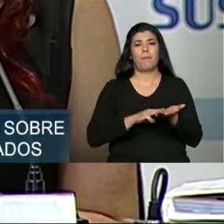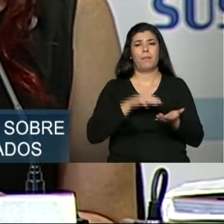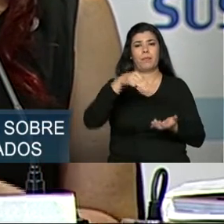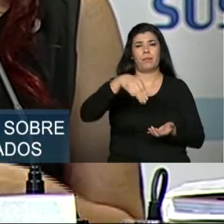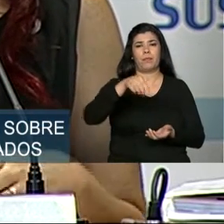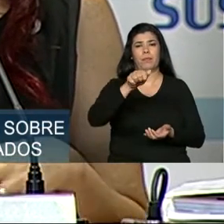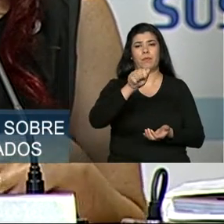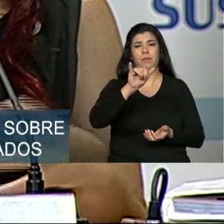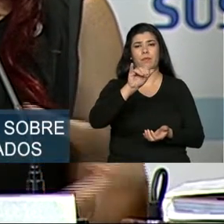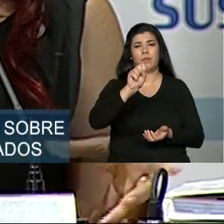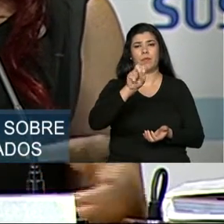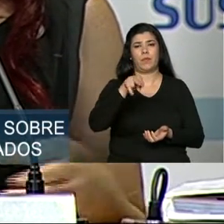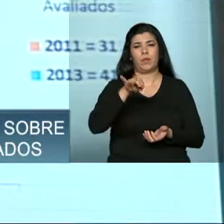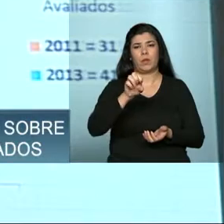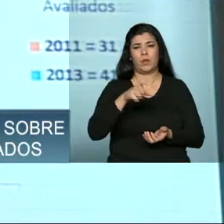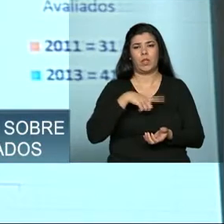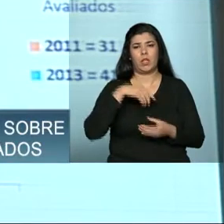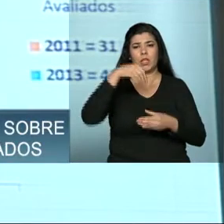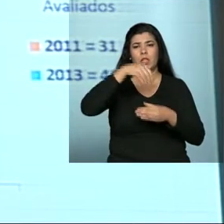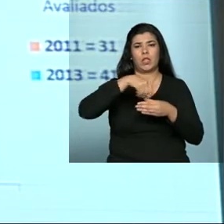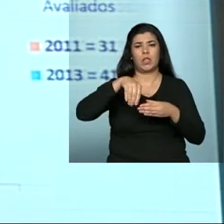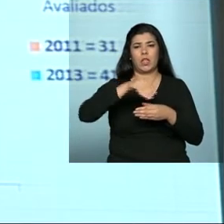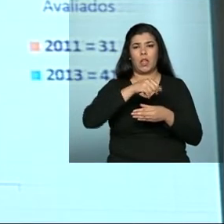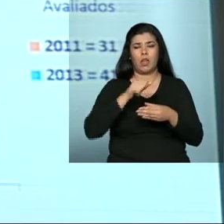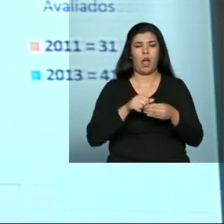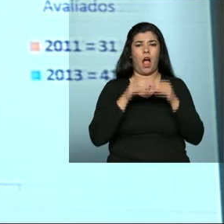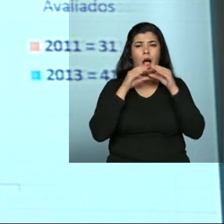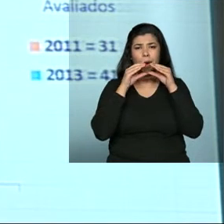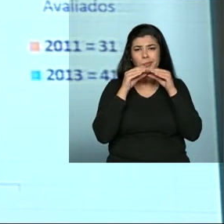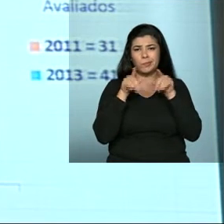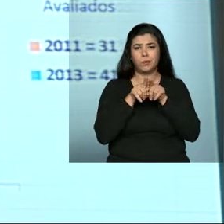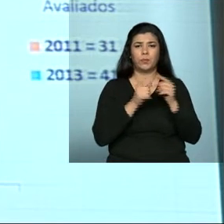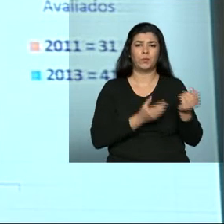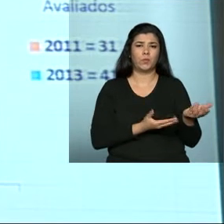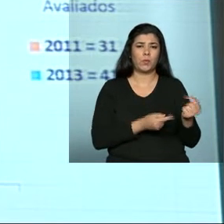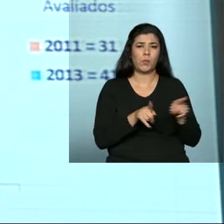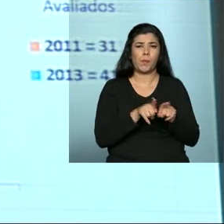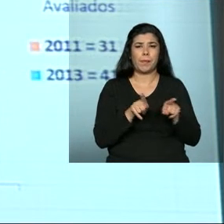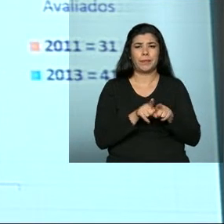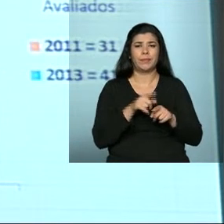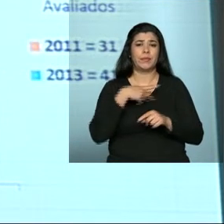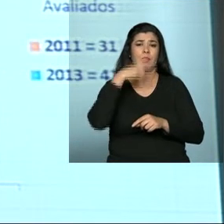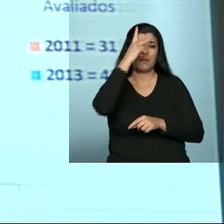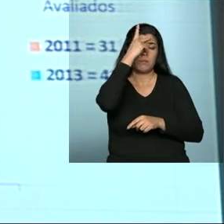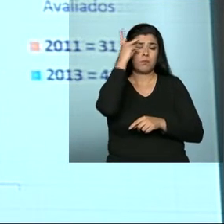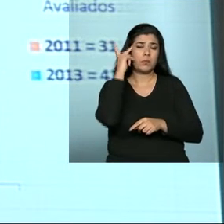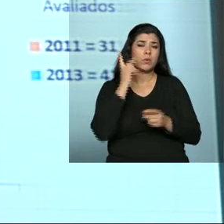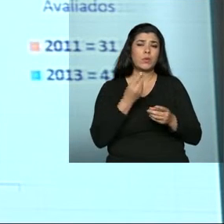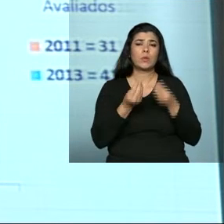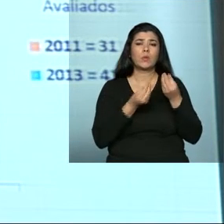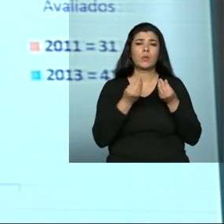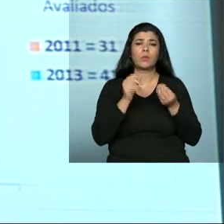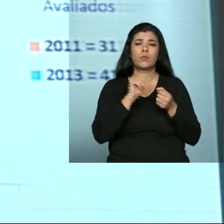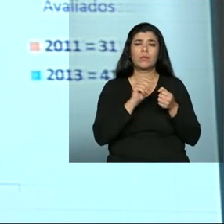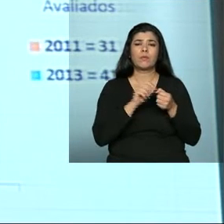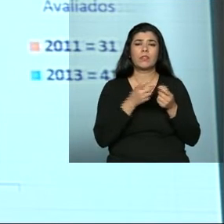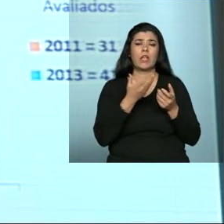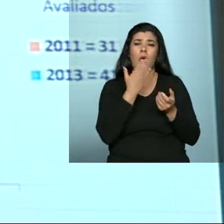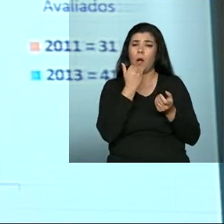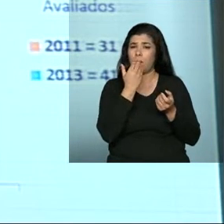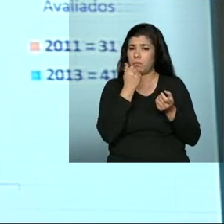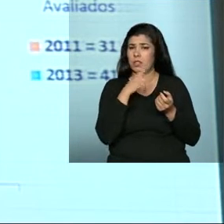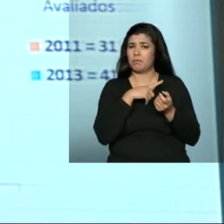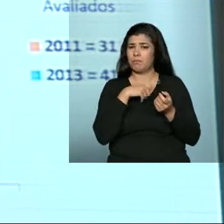muito consumida em sanduíches, consumida pelos jovens, o quanto que um alimento com alto teor